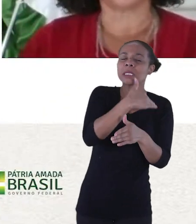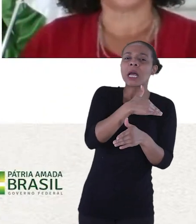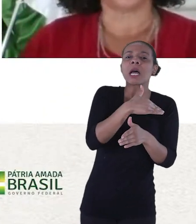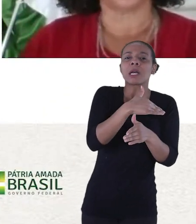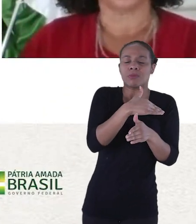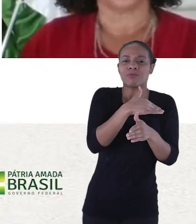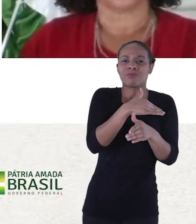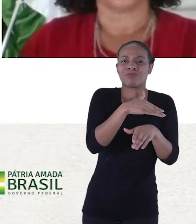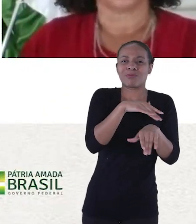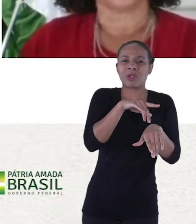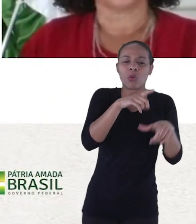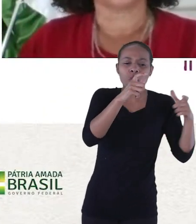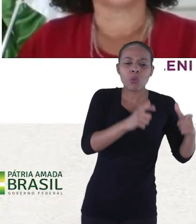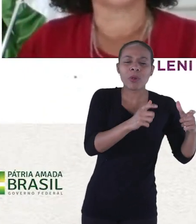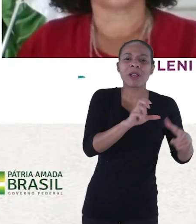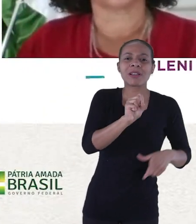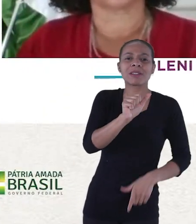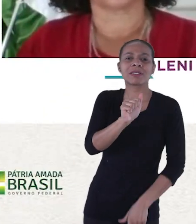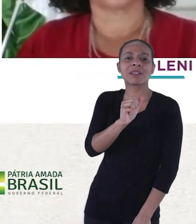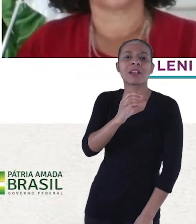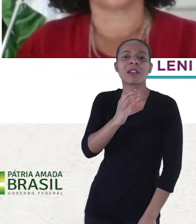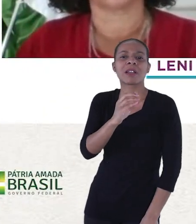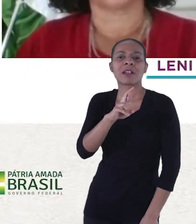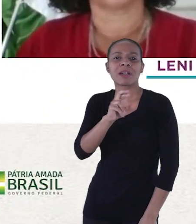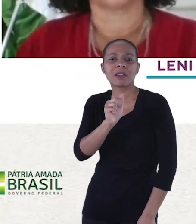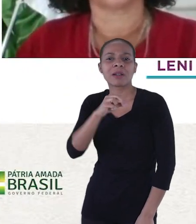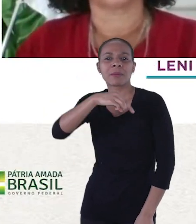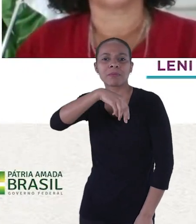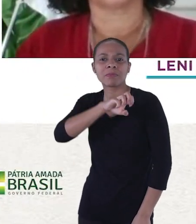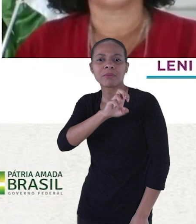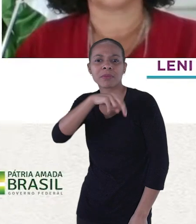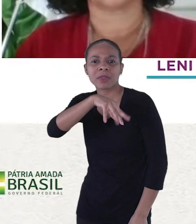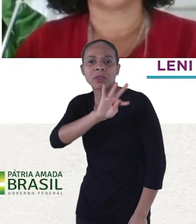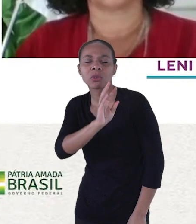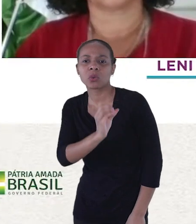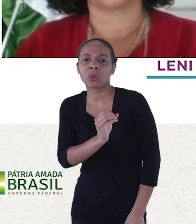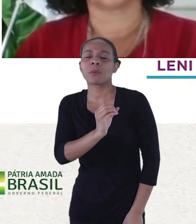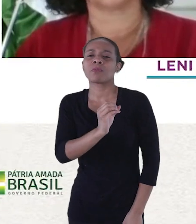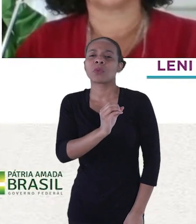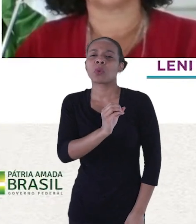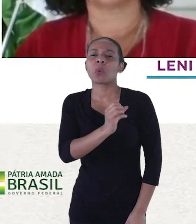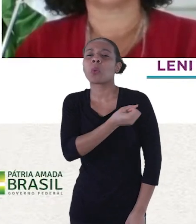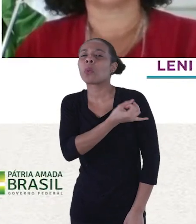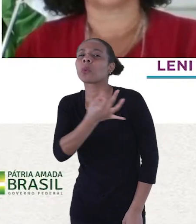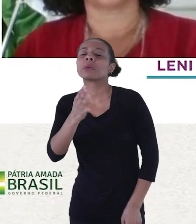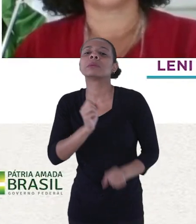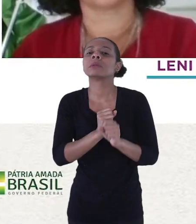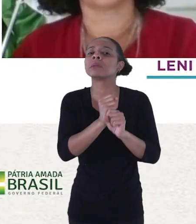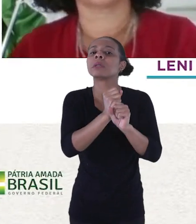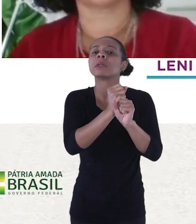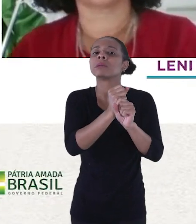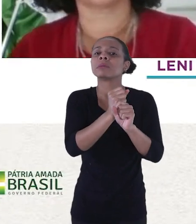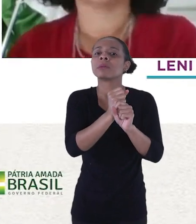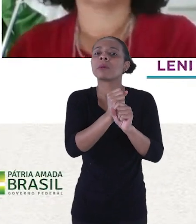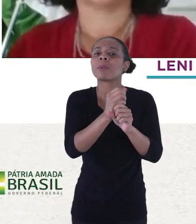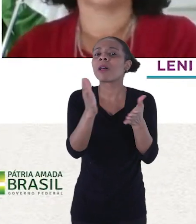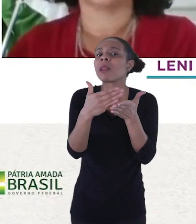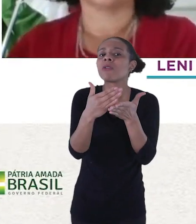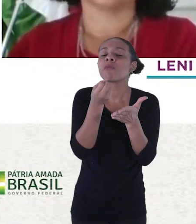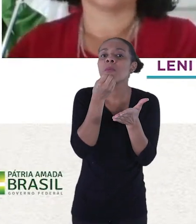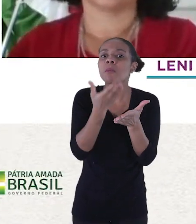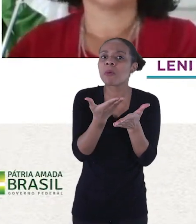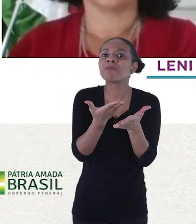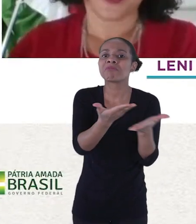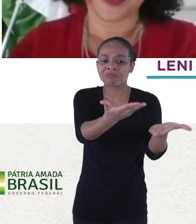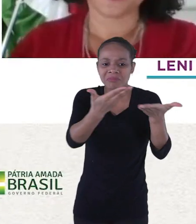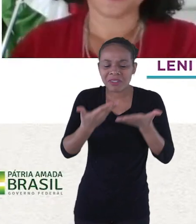nasceu. Quanto tempo levou essa pesquisa para produzir esse livro tão bacana? Bom, França, boa noite,